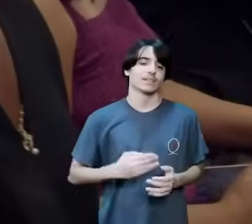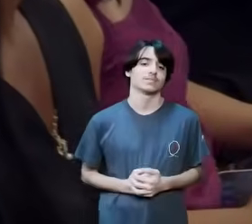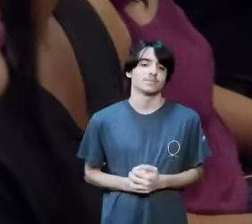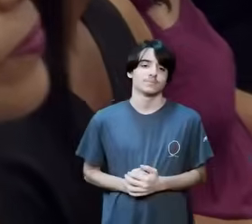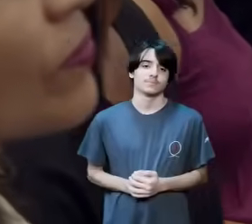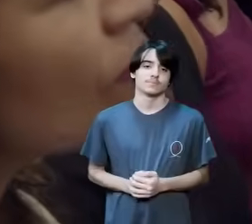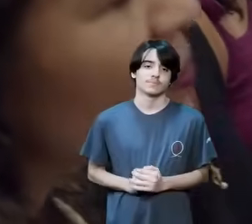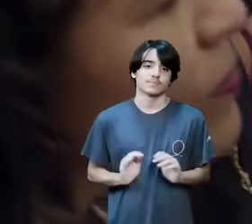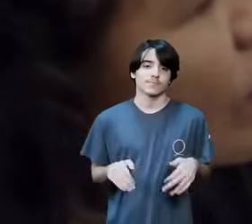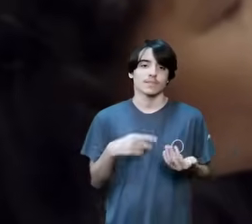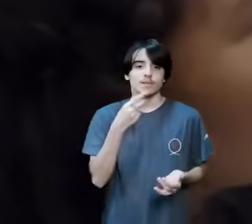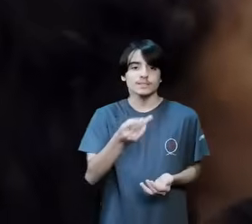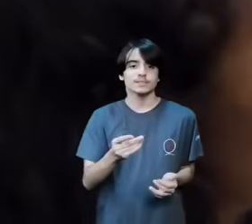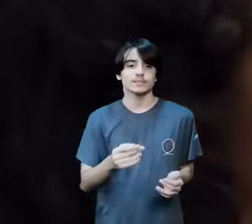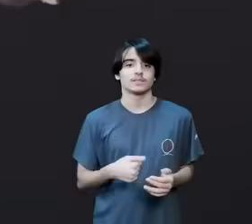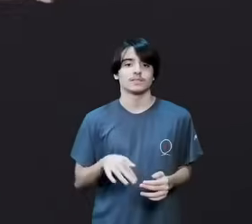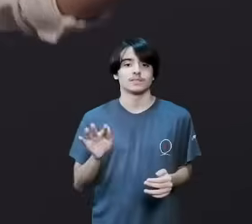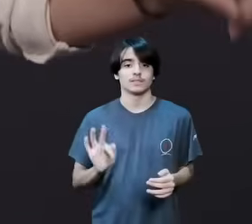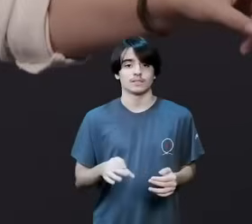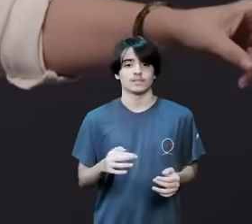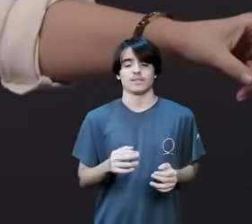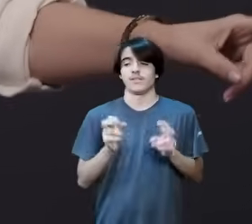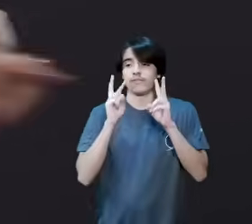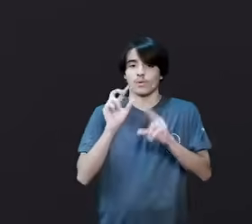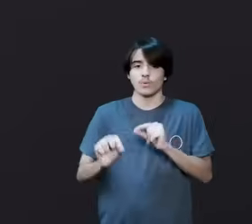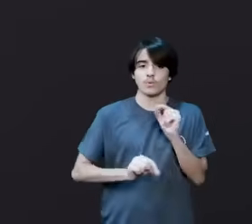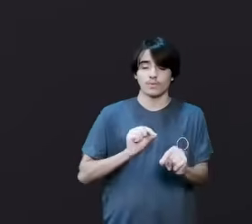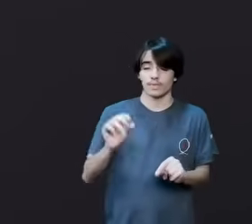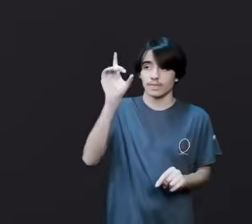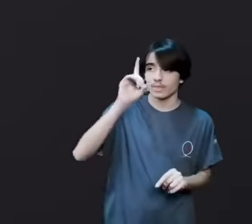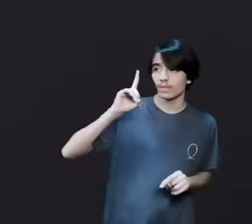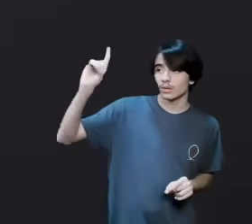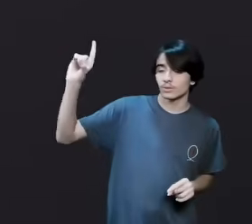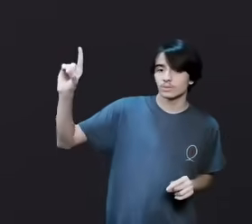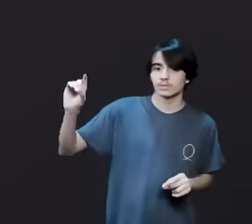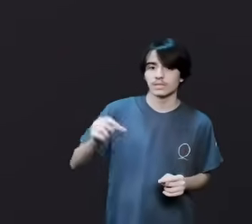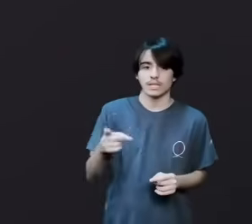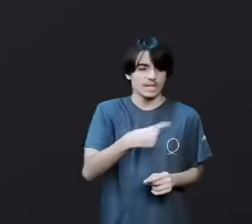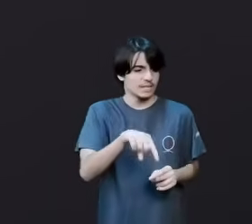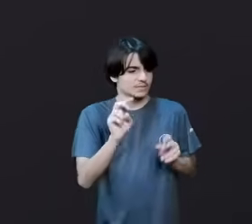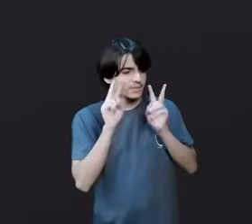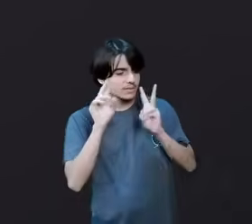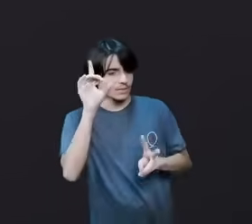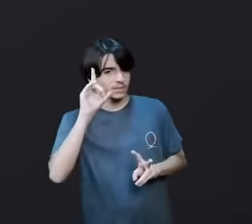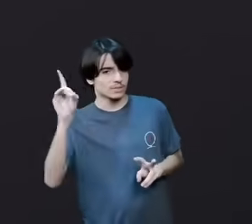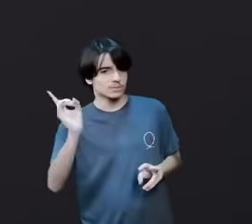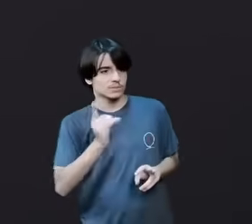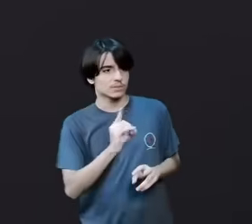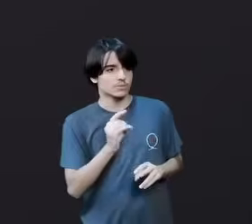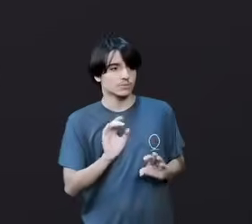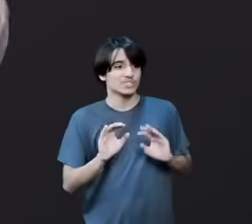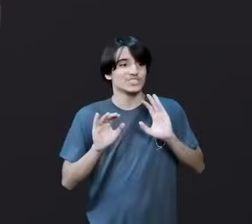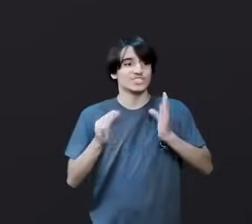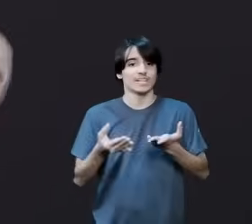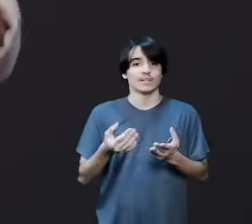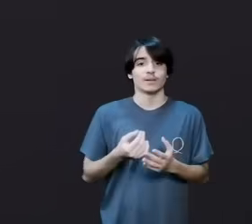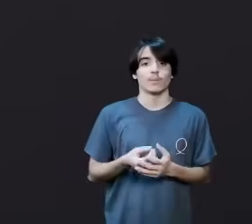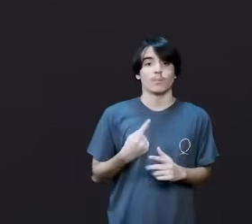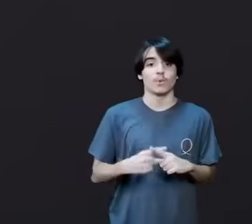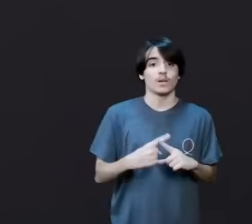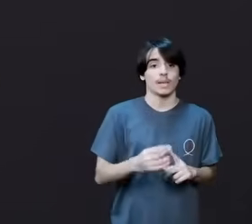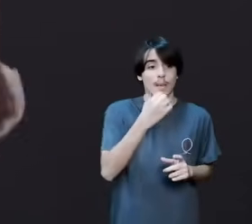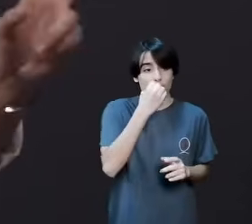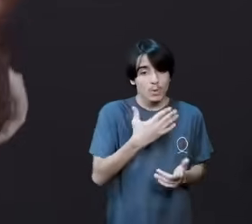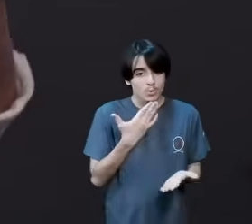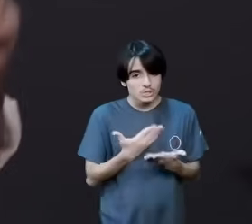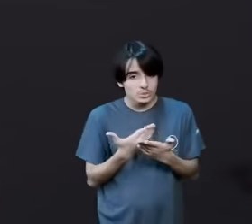Oh, então ele dizia: quem ouviu o que eles falam vai ver a Deus. Agora, eles verão a Deus? Não, não verão, porque eles são bons no